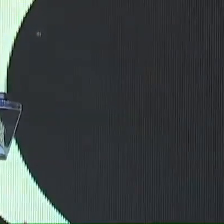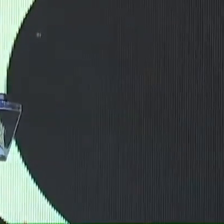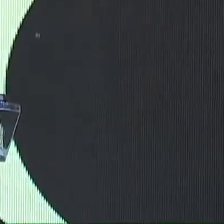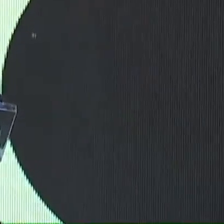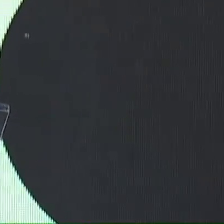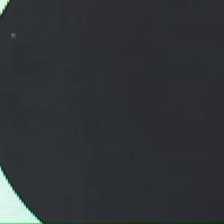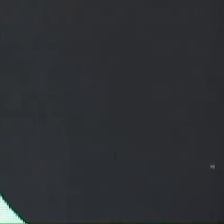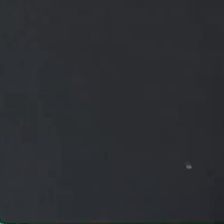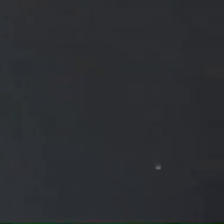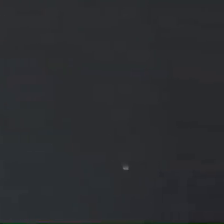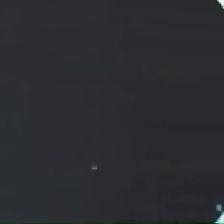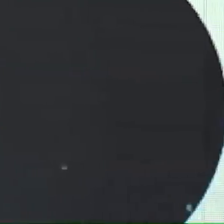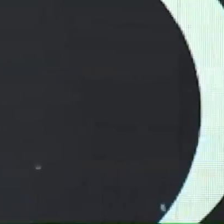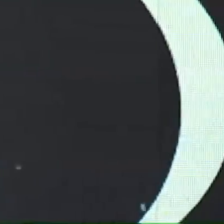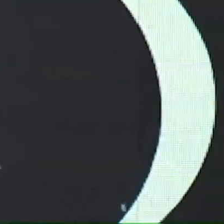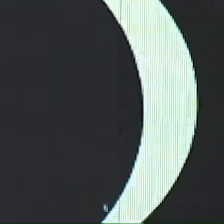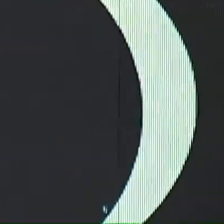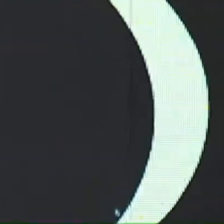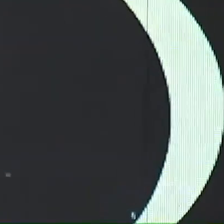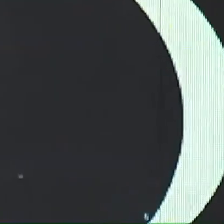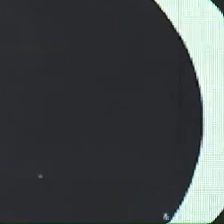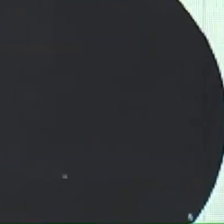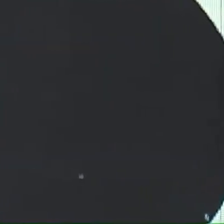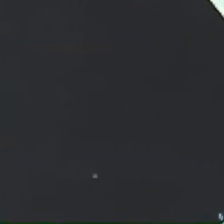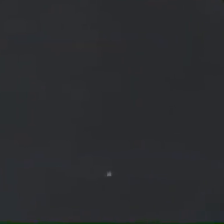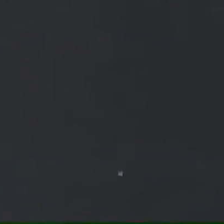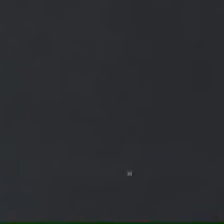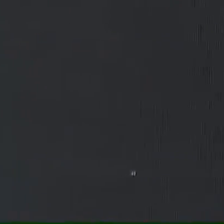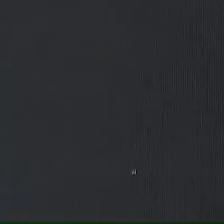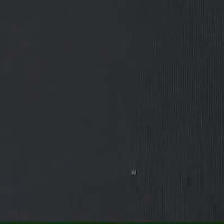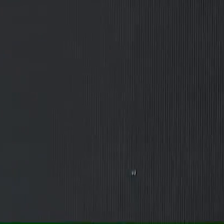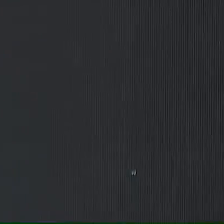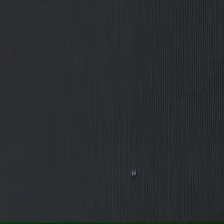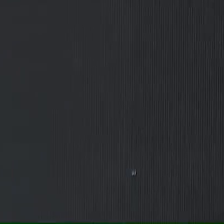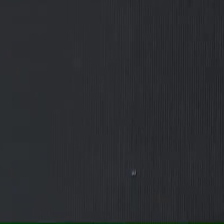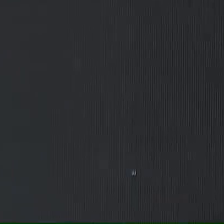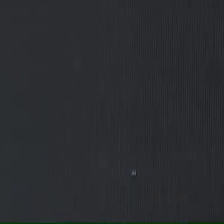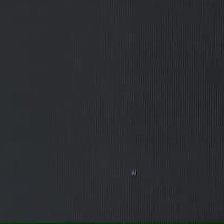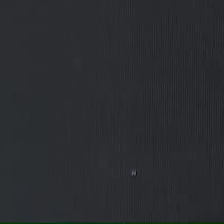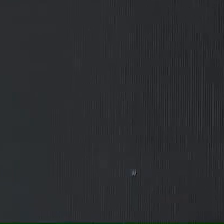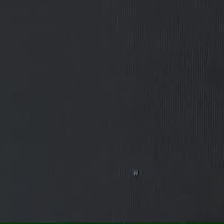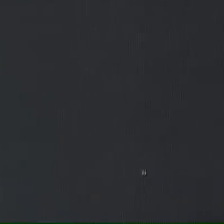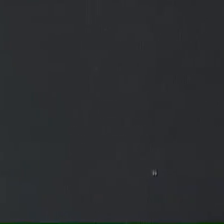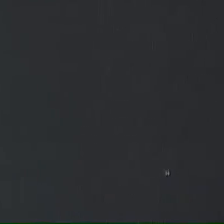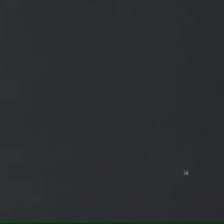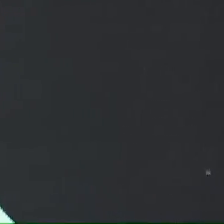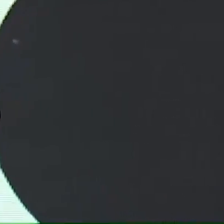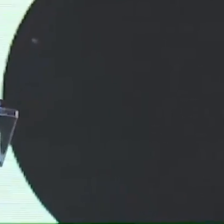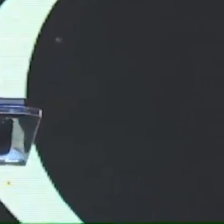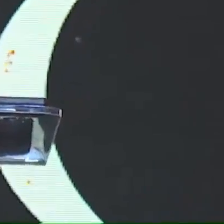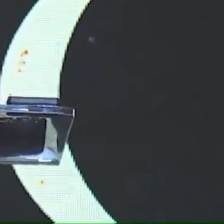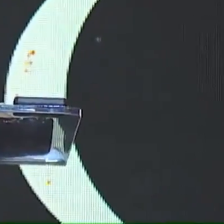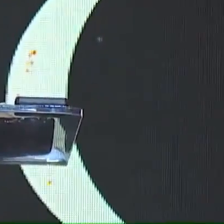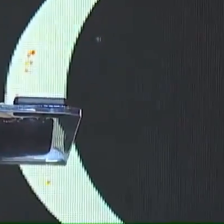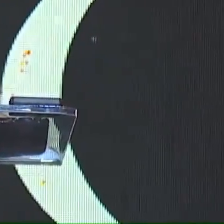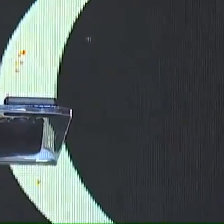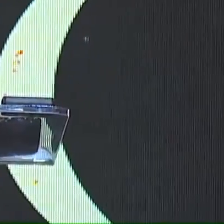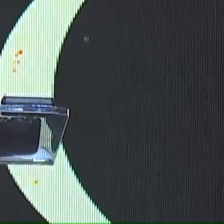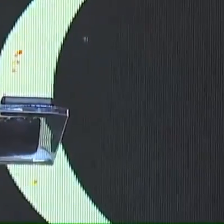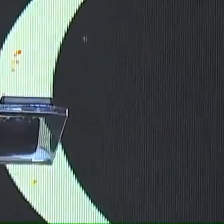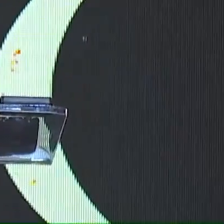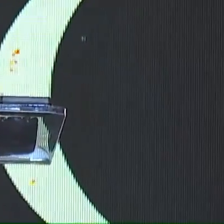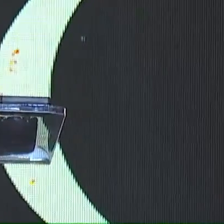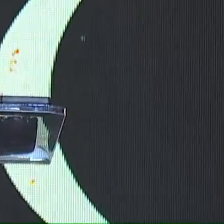quero fazer paralelo com o homem que eu acredito que entendeu esse texto e viveu esse texto. E esse homem é